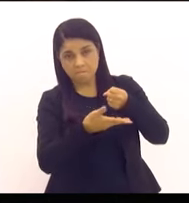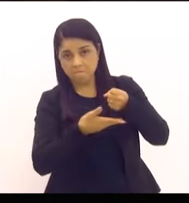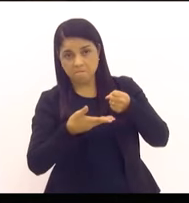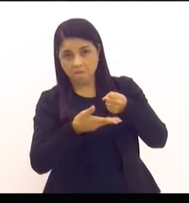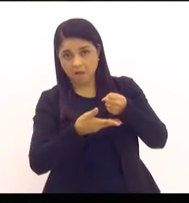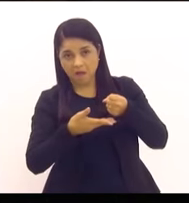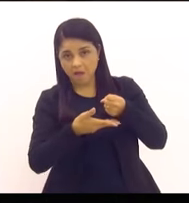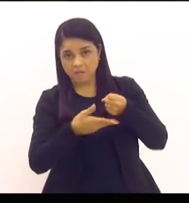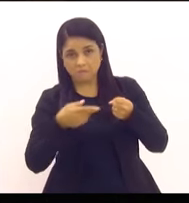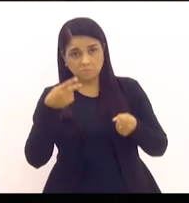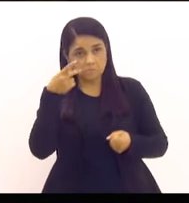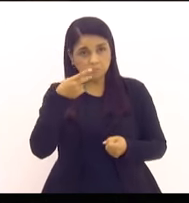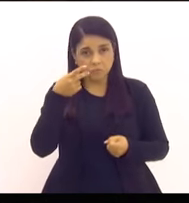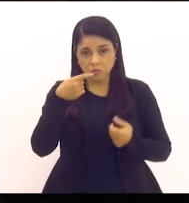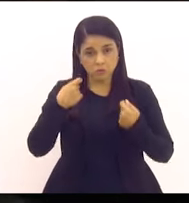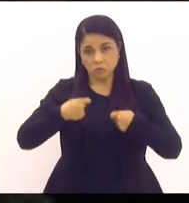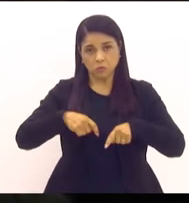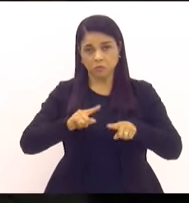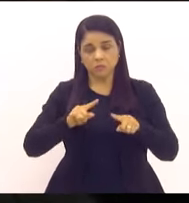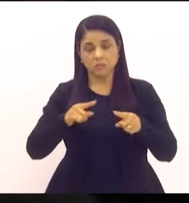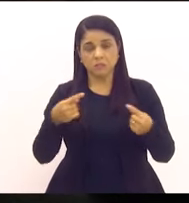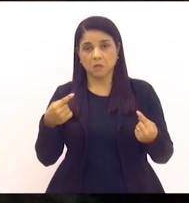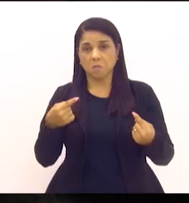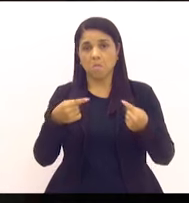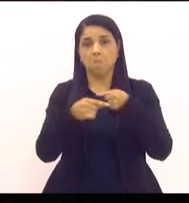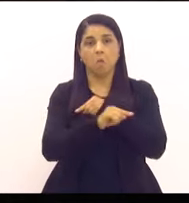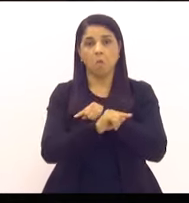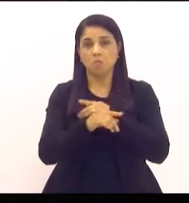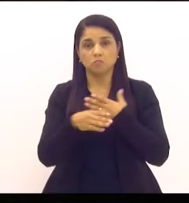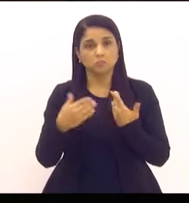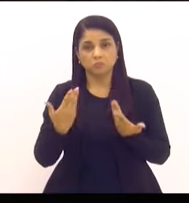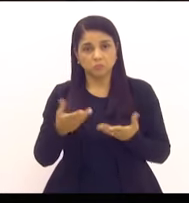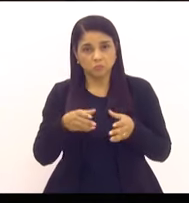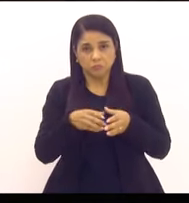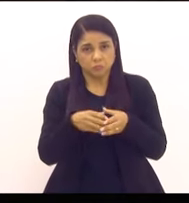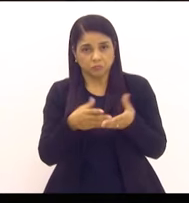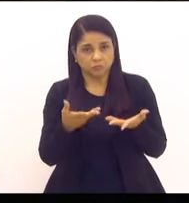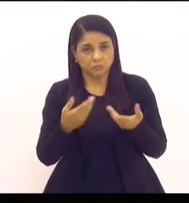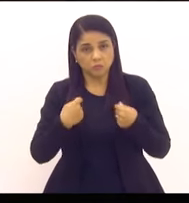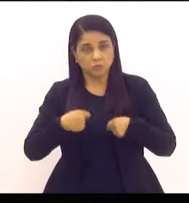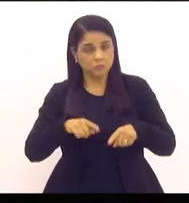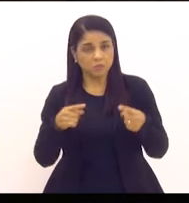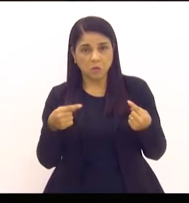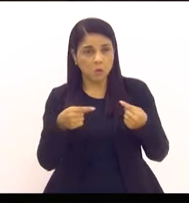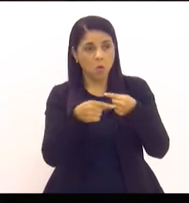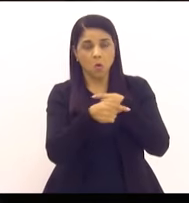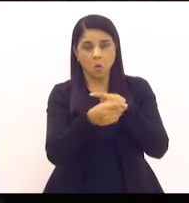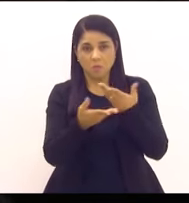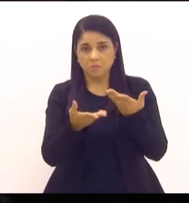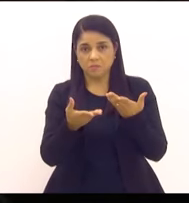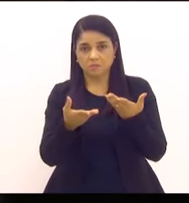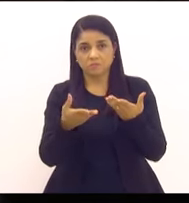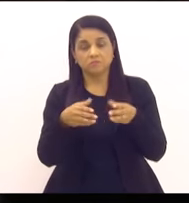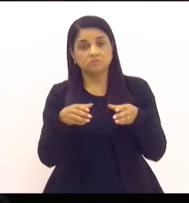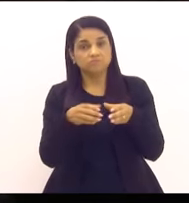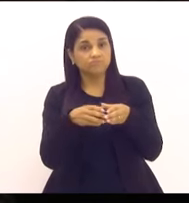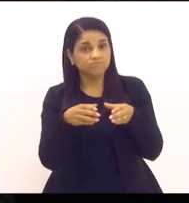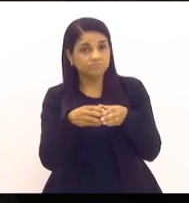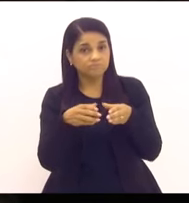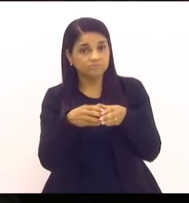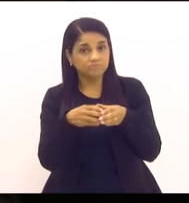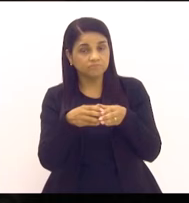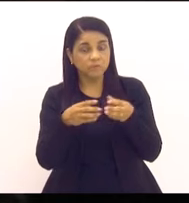precisava nem oposição, porque a oposição foi exatamente muito